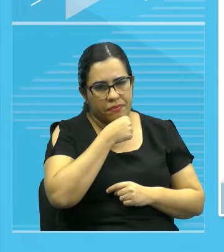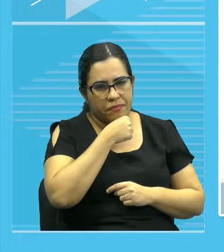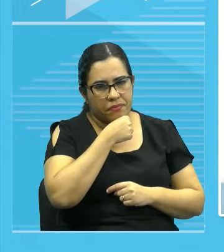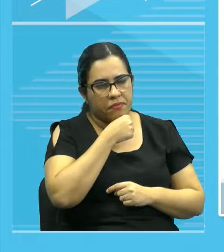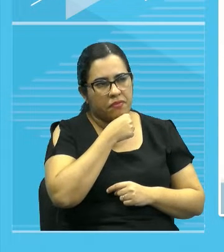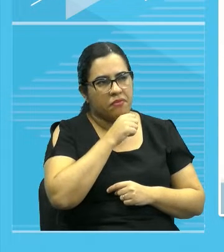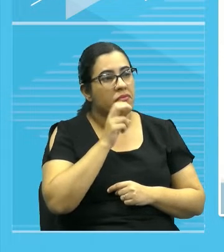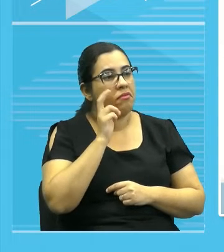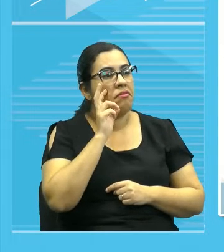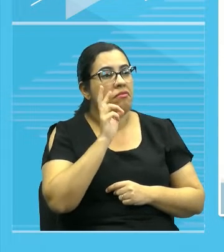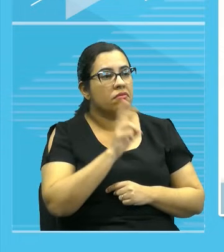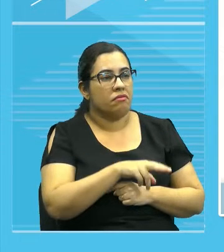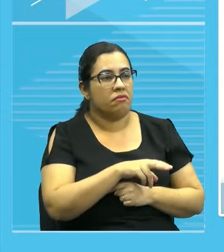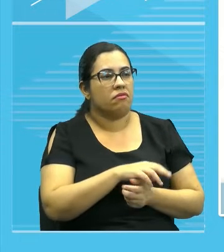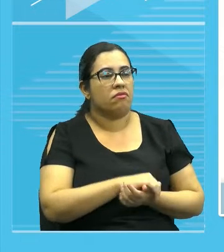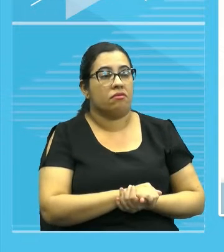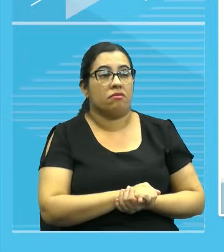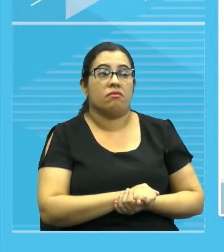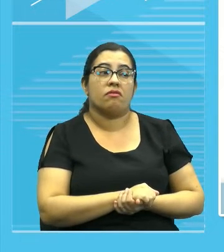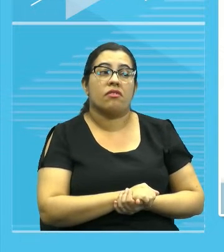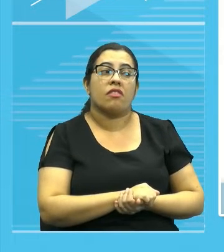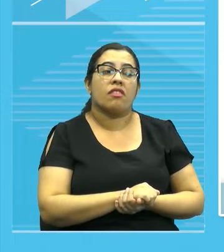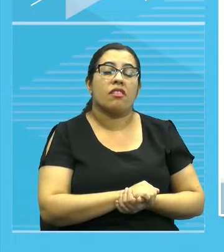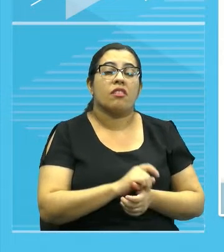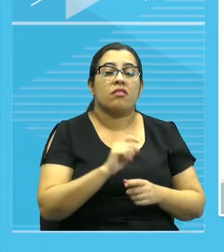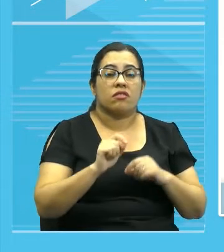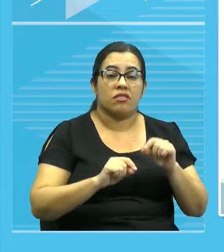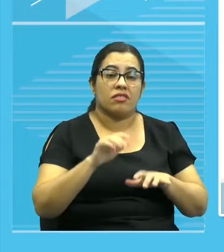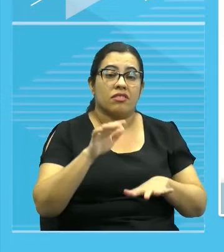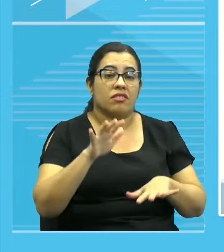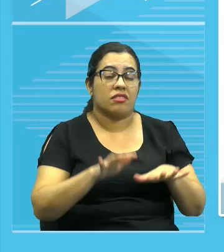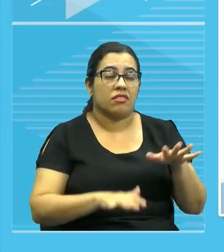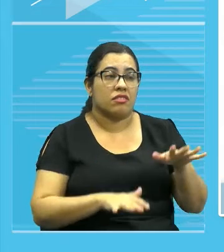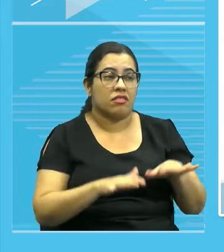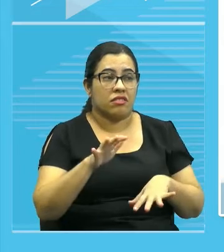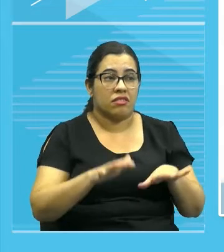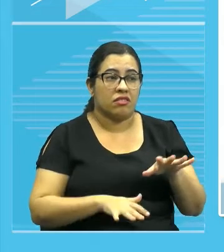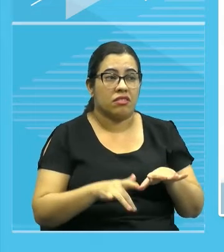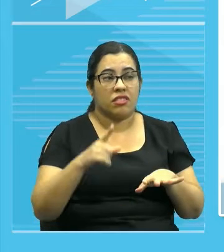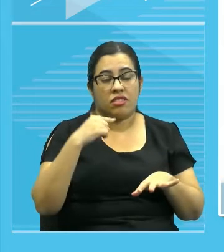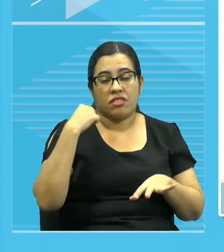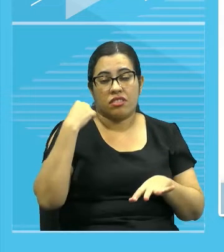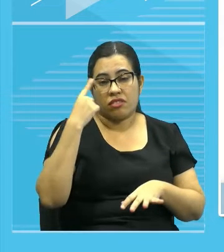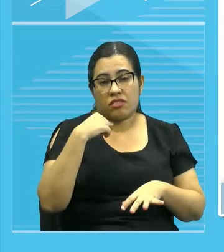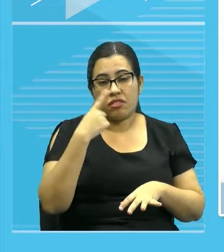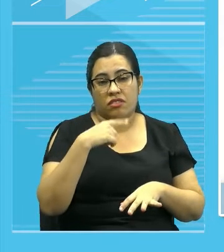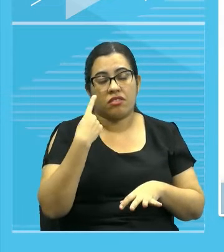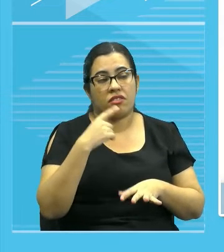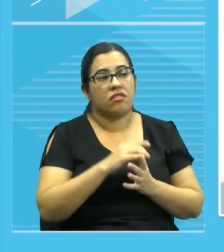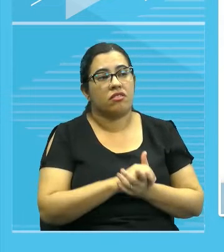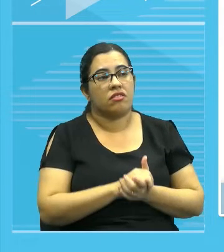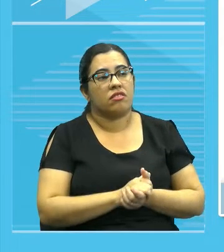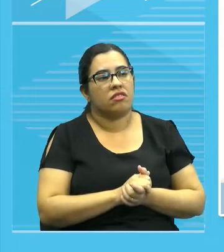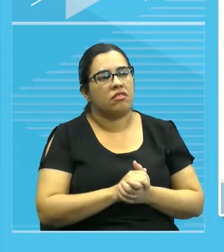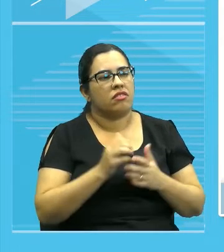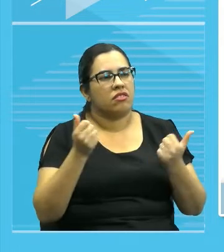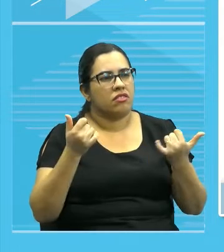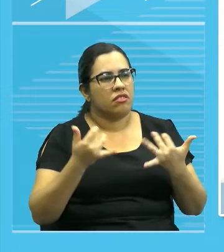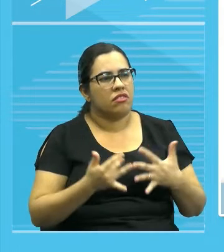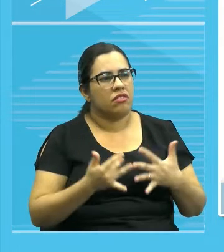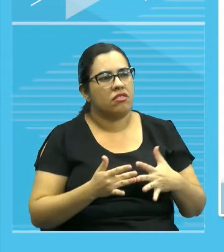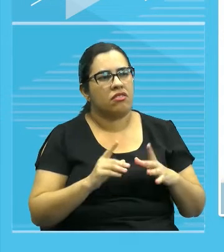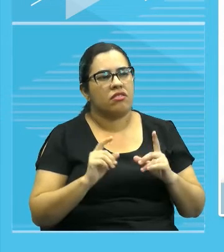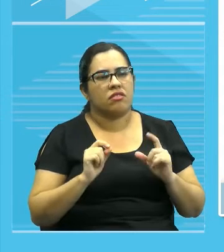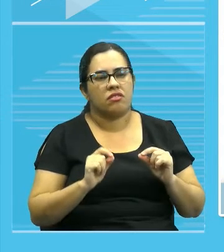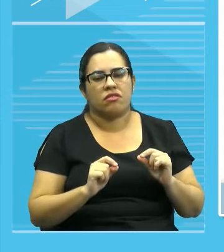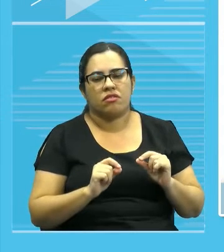aí olha o comentário algumas vezes essa expressão em espanhol se levar lá mano